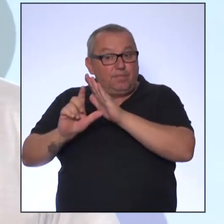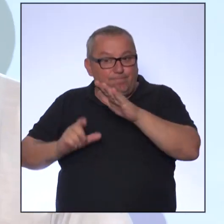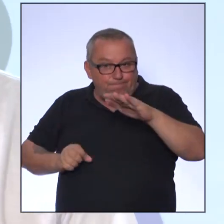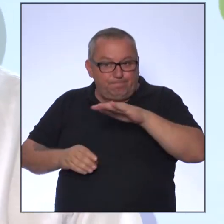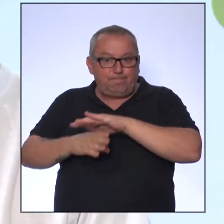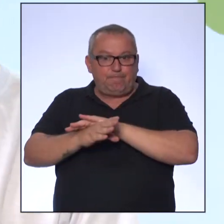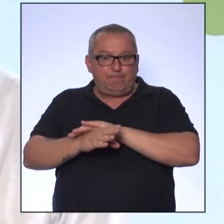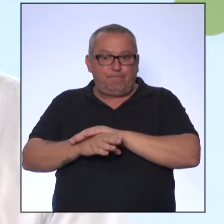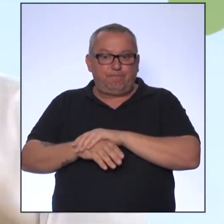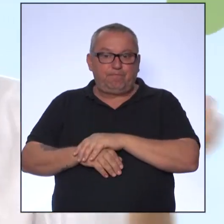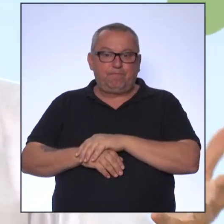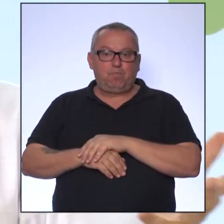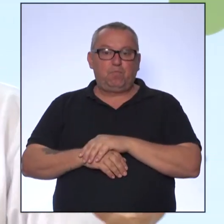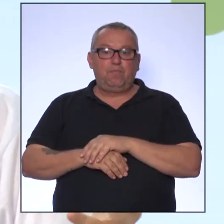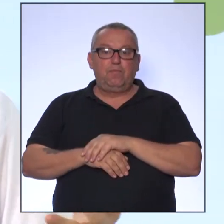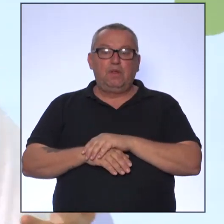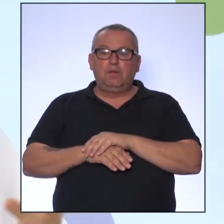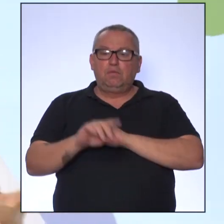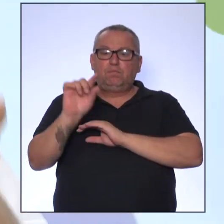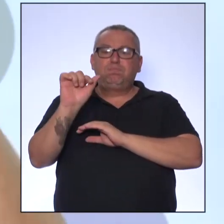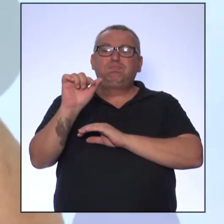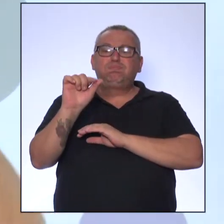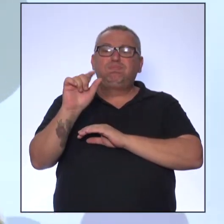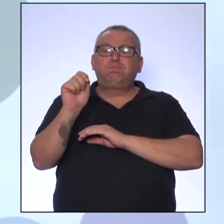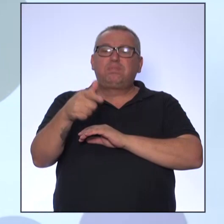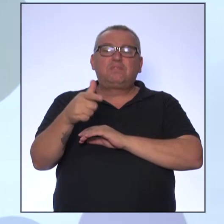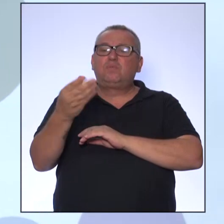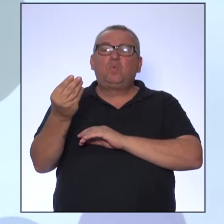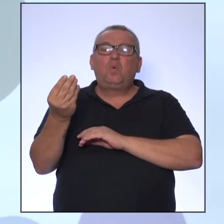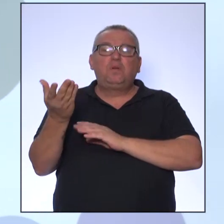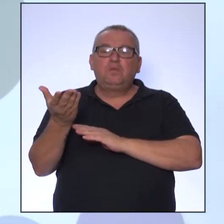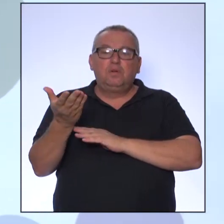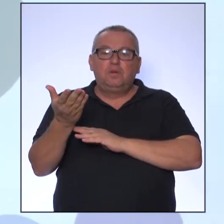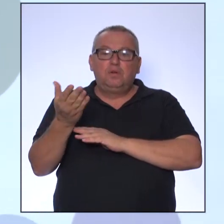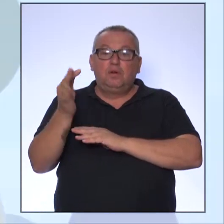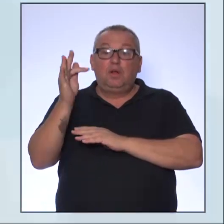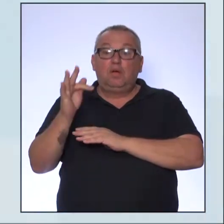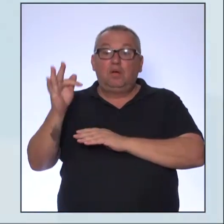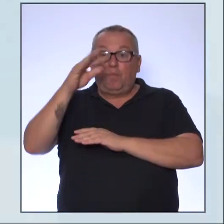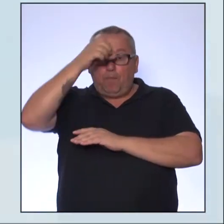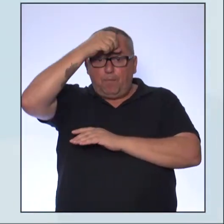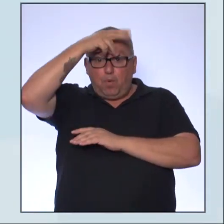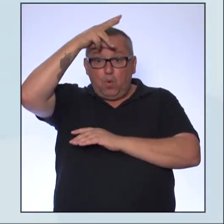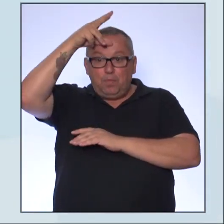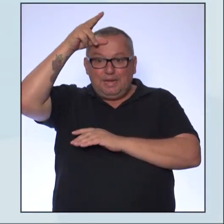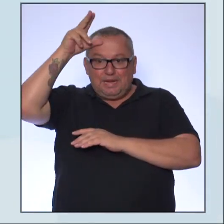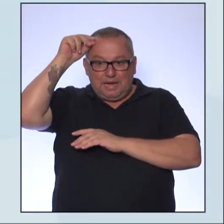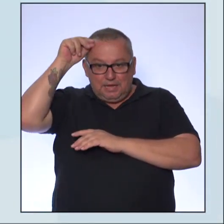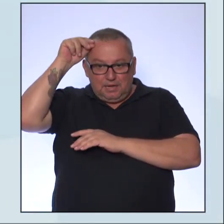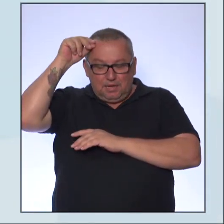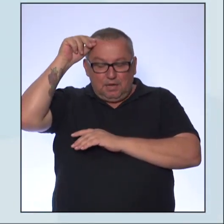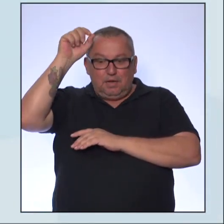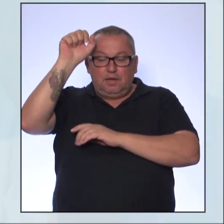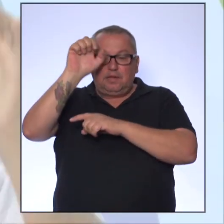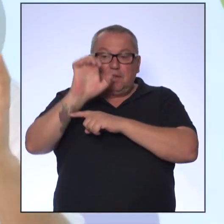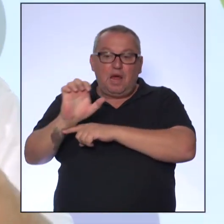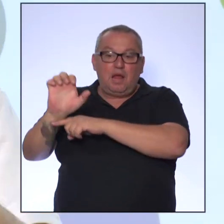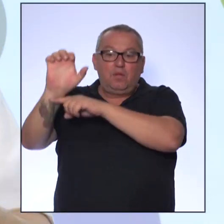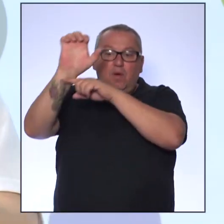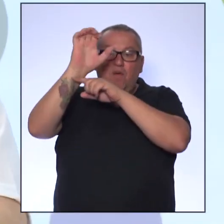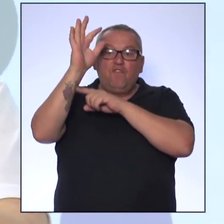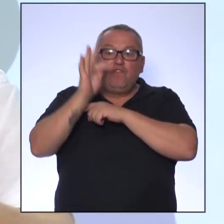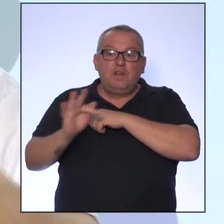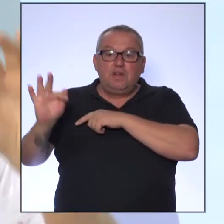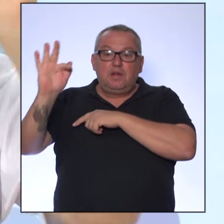prova. Quanto custa? As universidades públicas, estaduais,